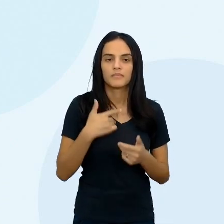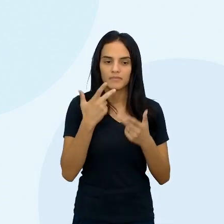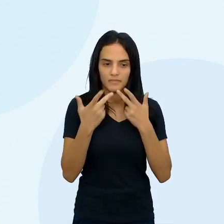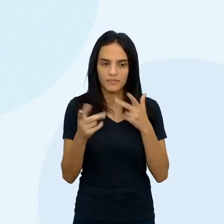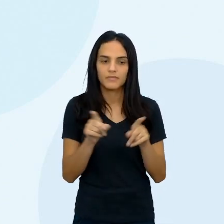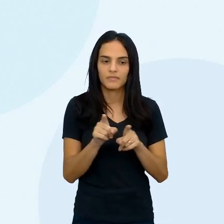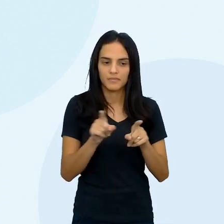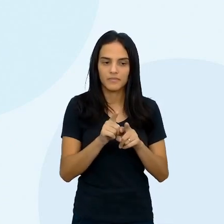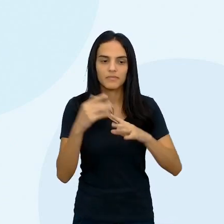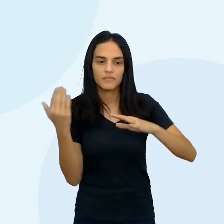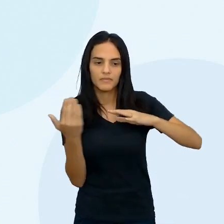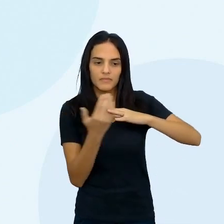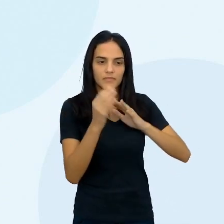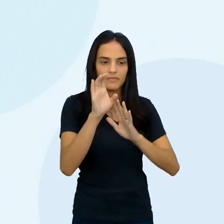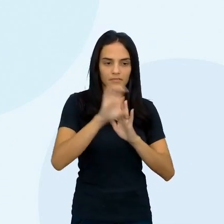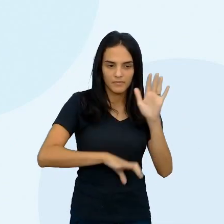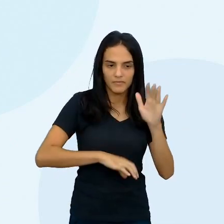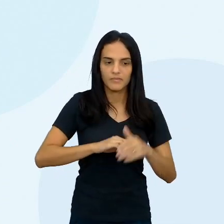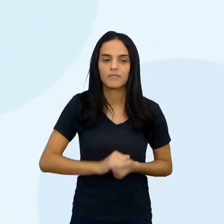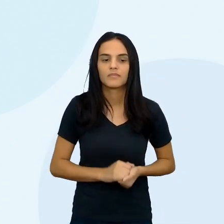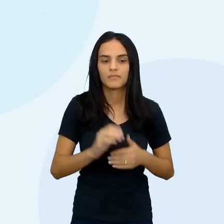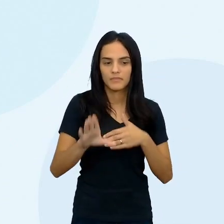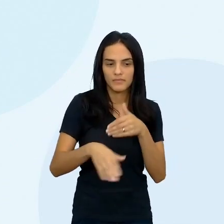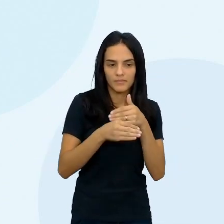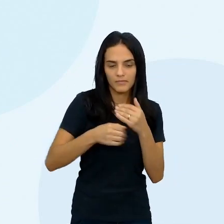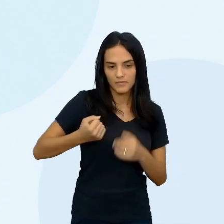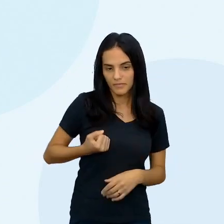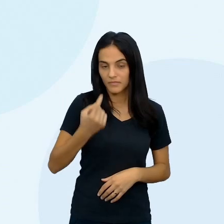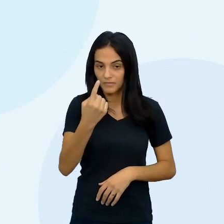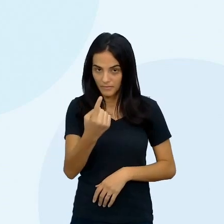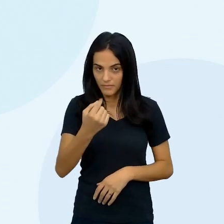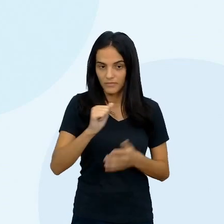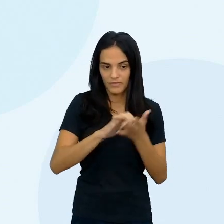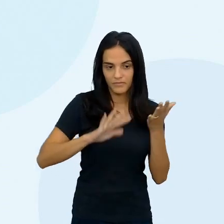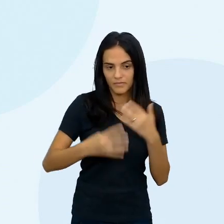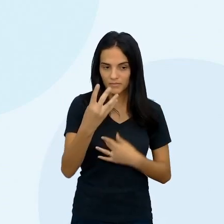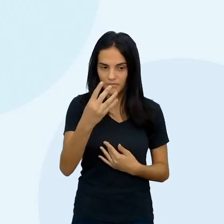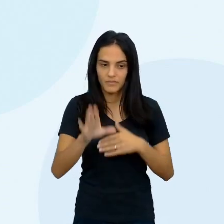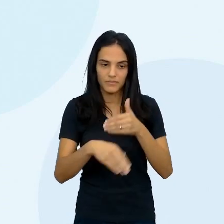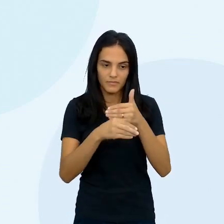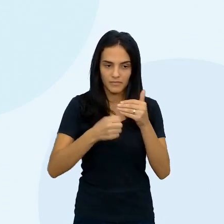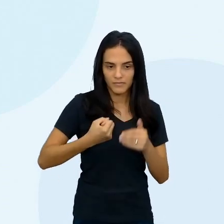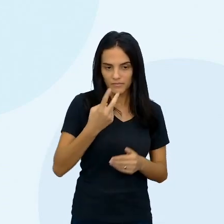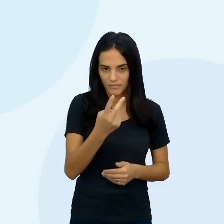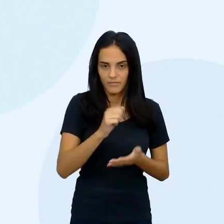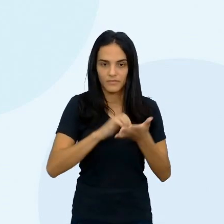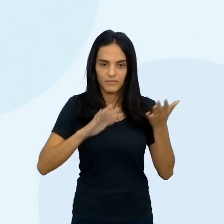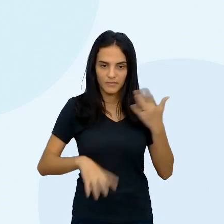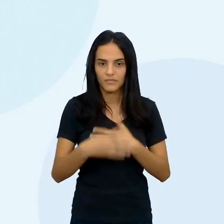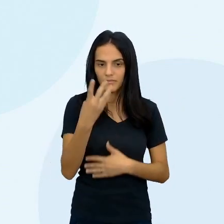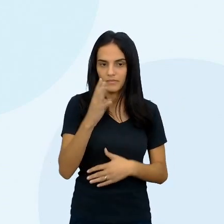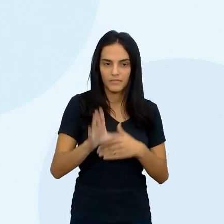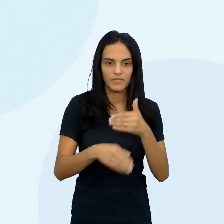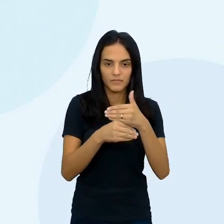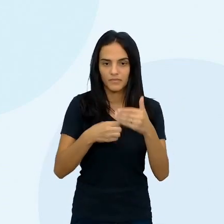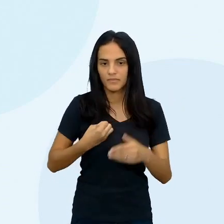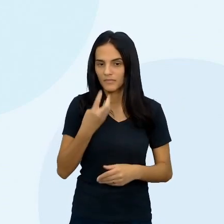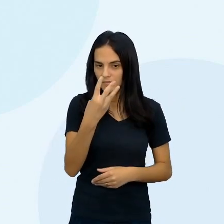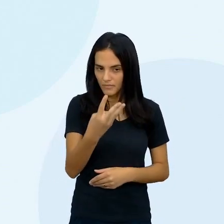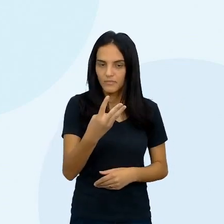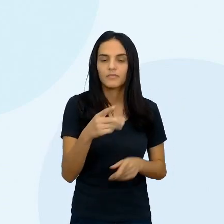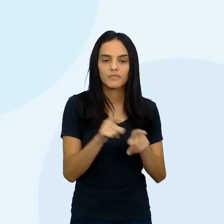pouquinho mais da integração curricular, o componente 1 da atividade 4, o componente 2 da atividade 4, o componente 3